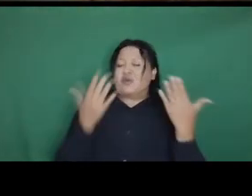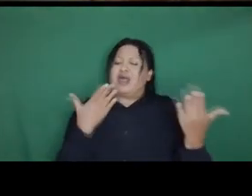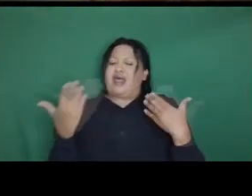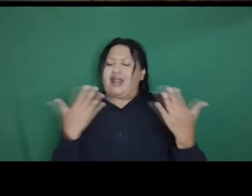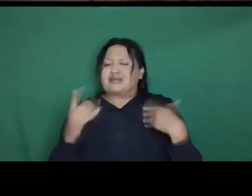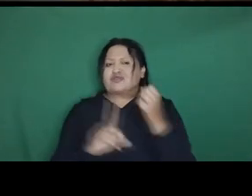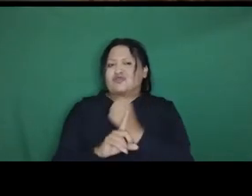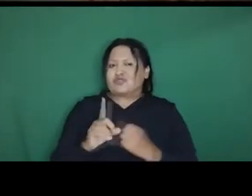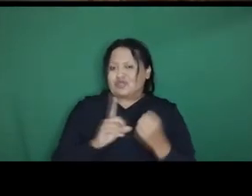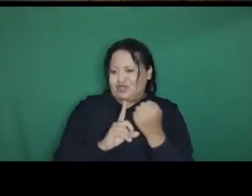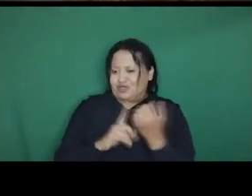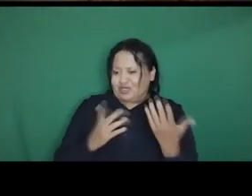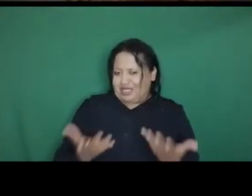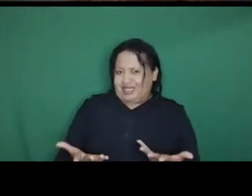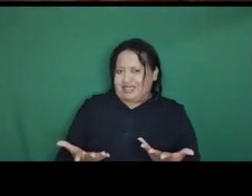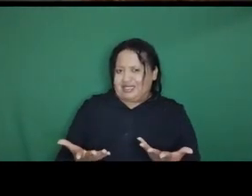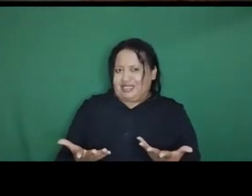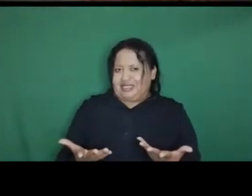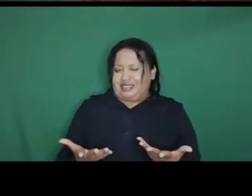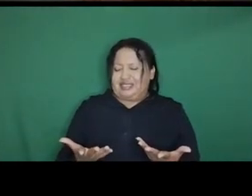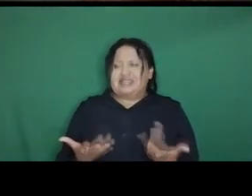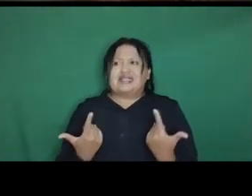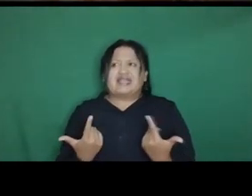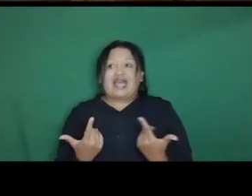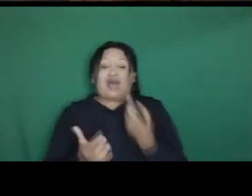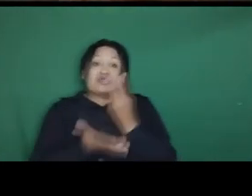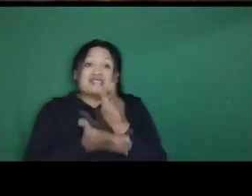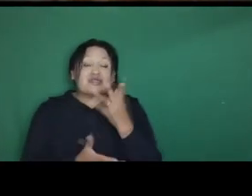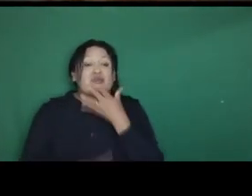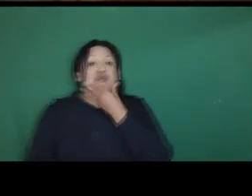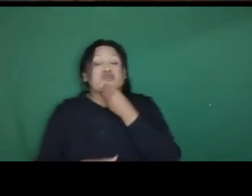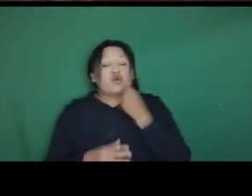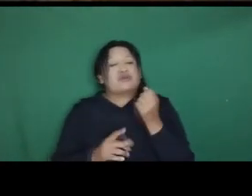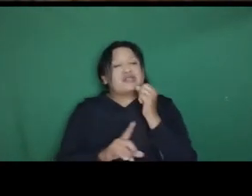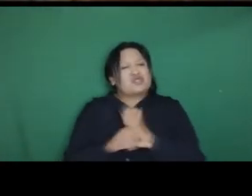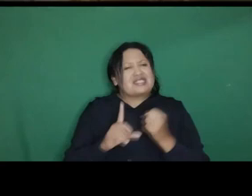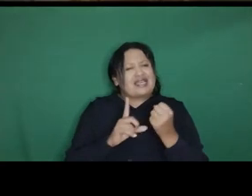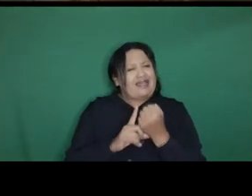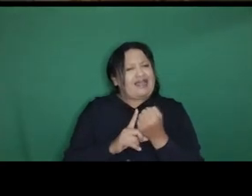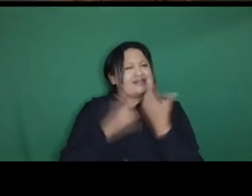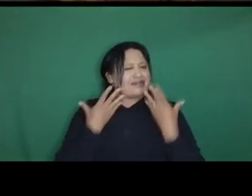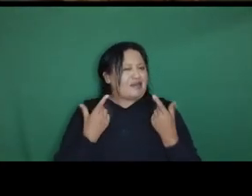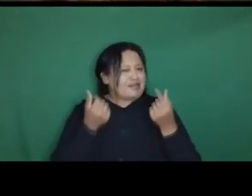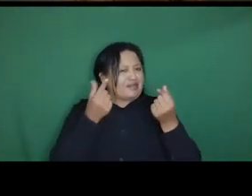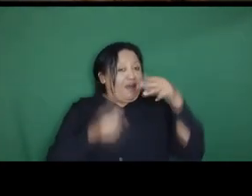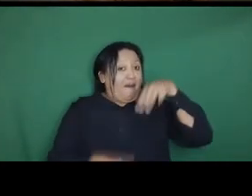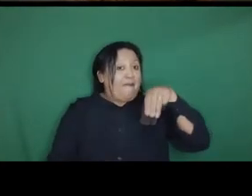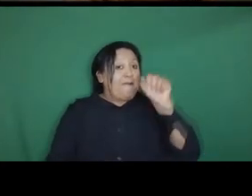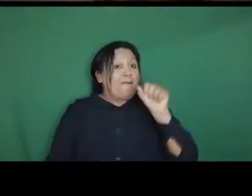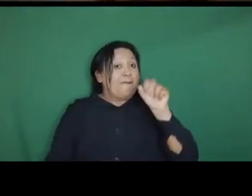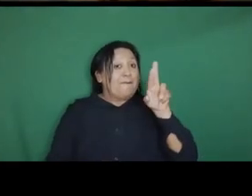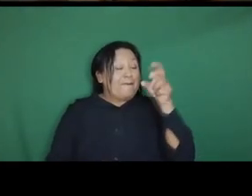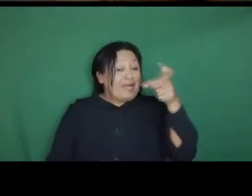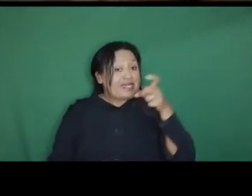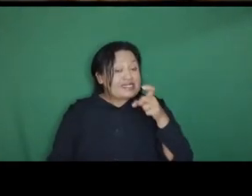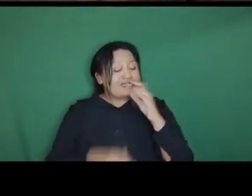refletir sobre as relações sociais pelos homens no modo de produção das sociedades capitalistas Max